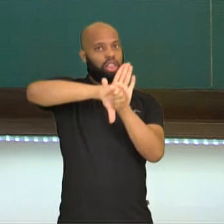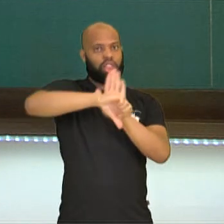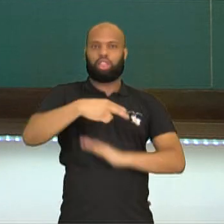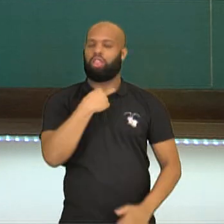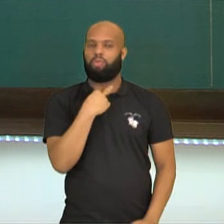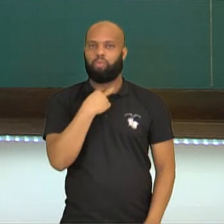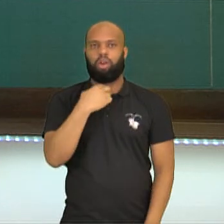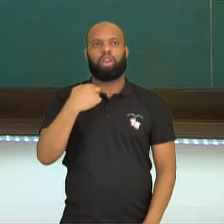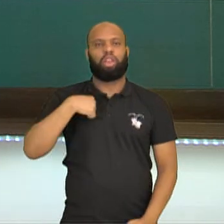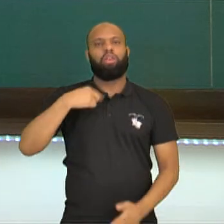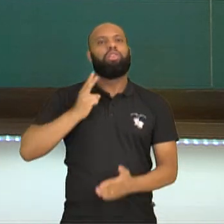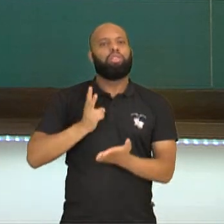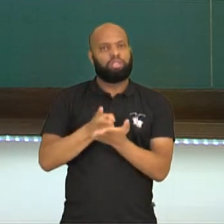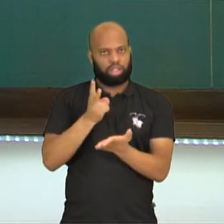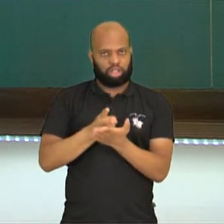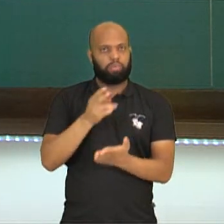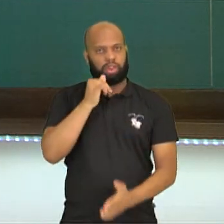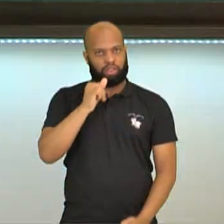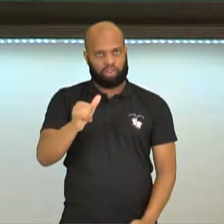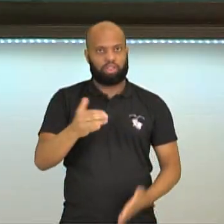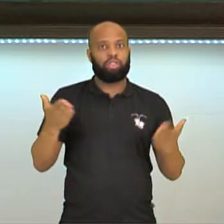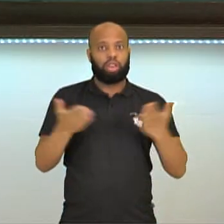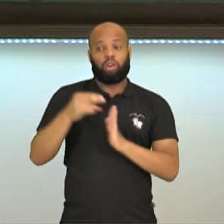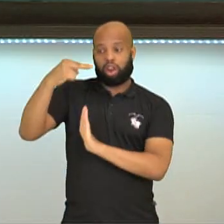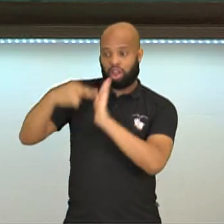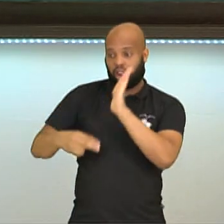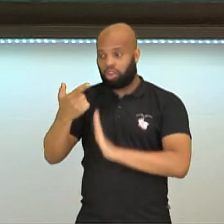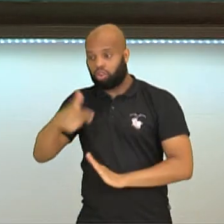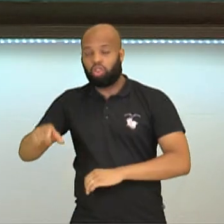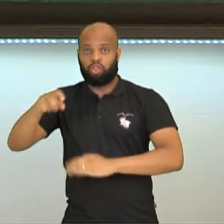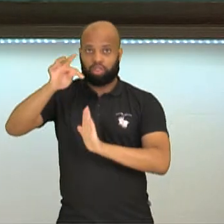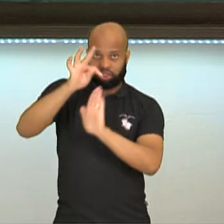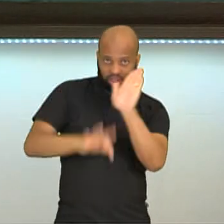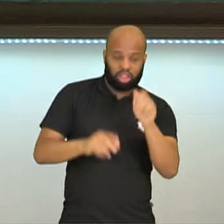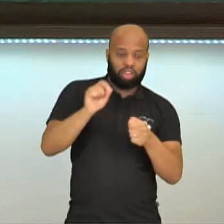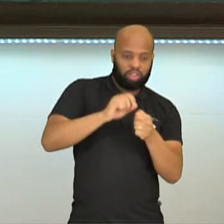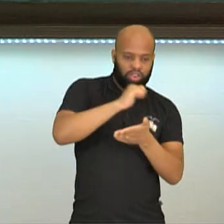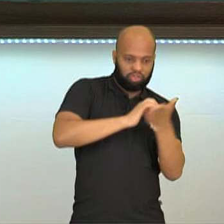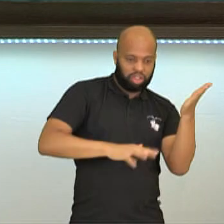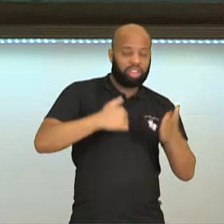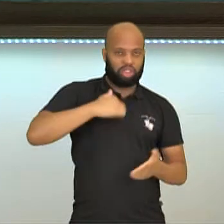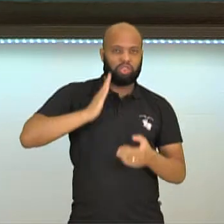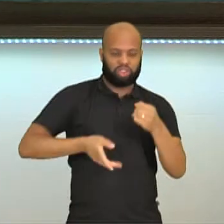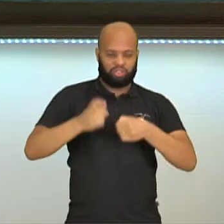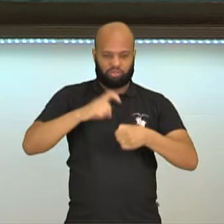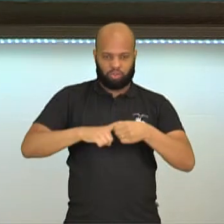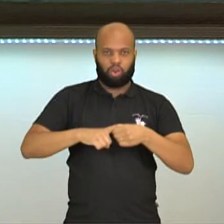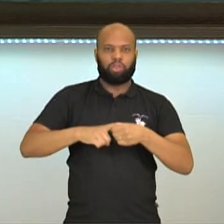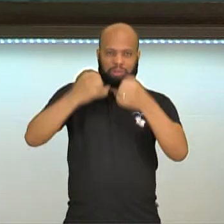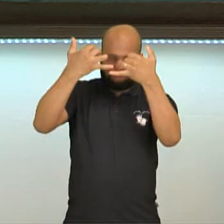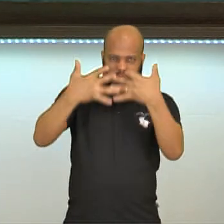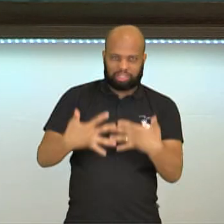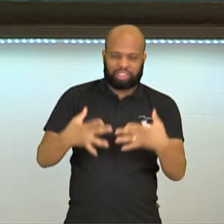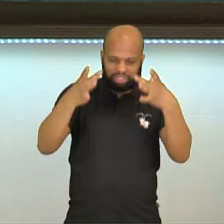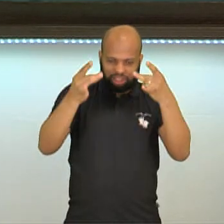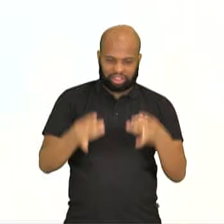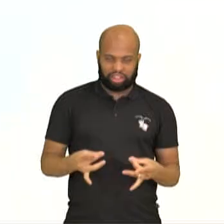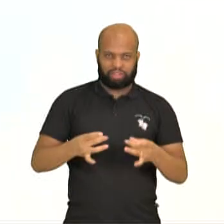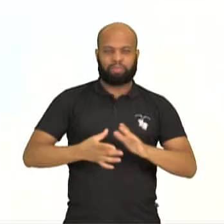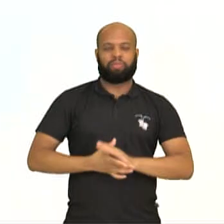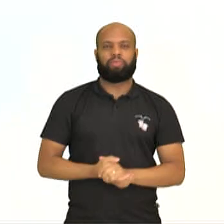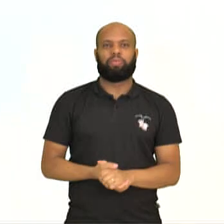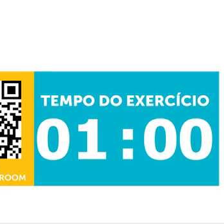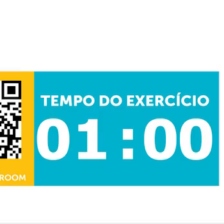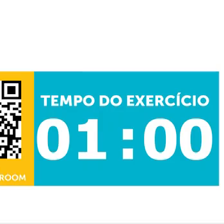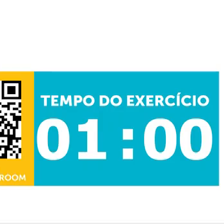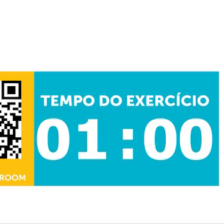Eu sempre gosto de lembrá-los disso. Então, retomem o texto aí, realizem essa atividade que eu já volto comentando com vocês o nosso gabarito.